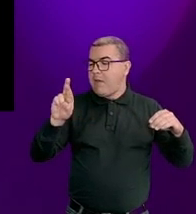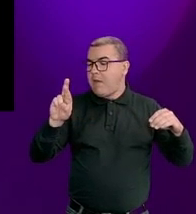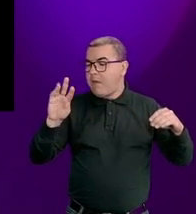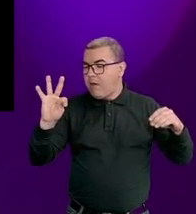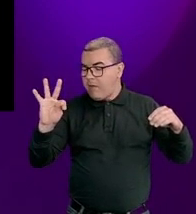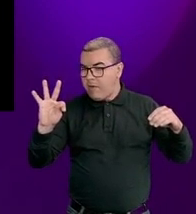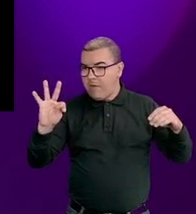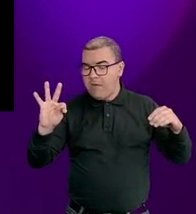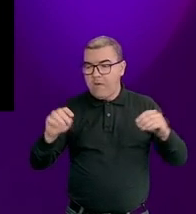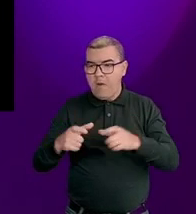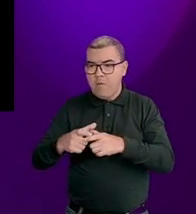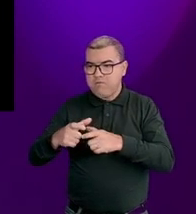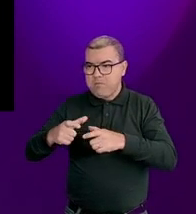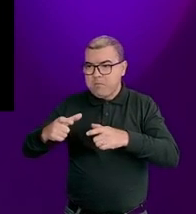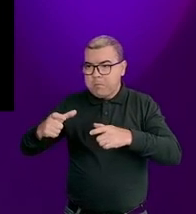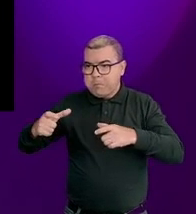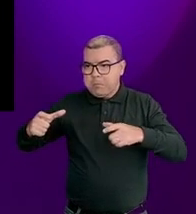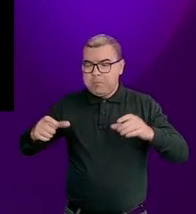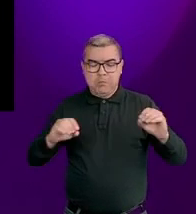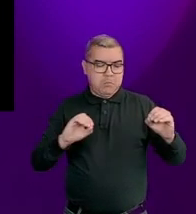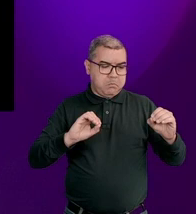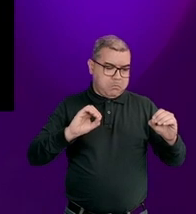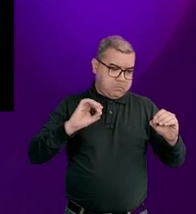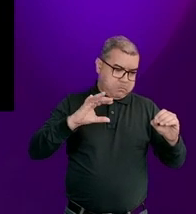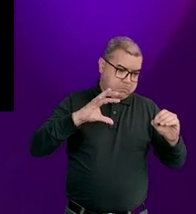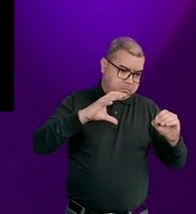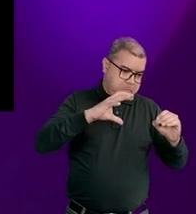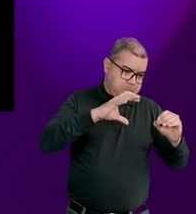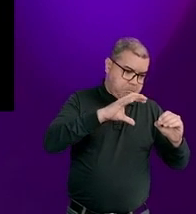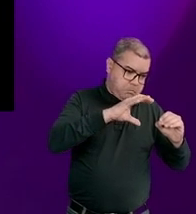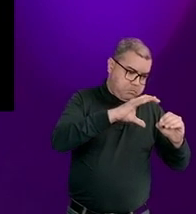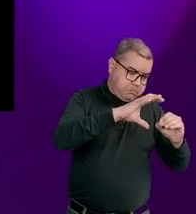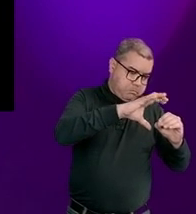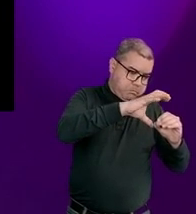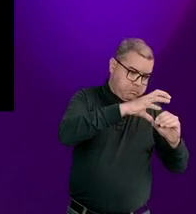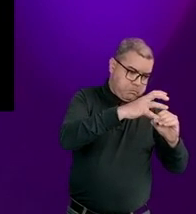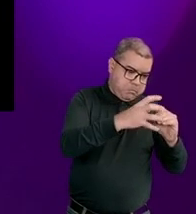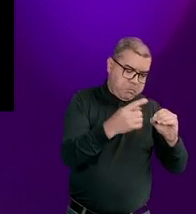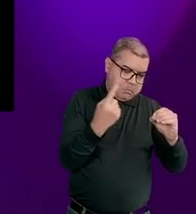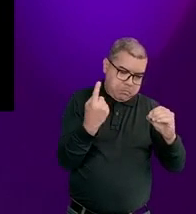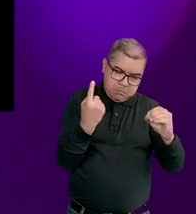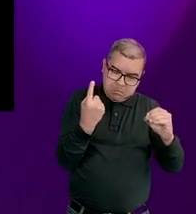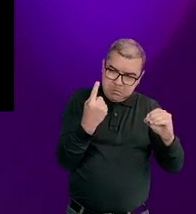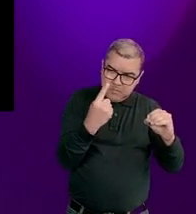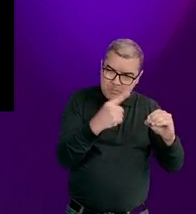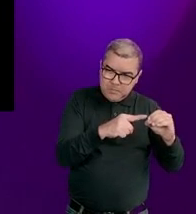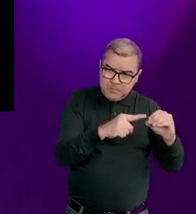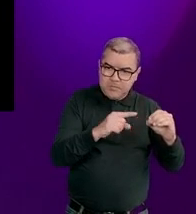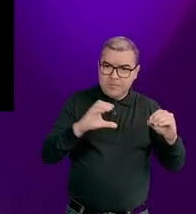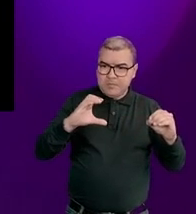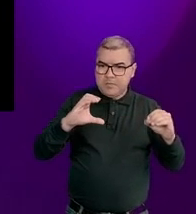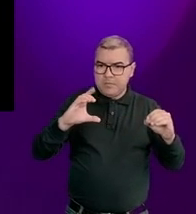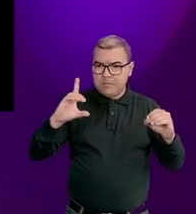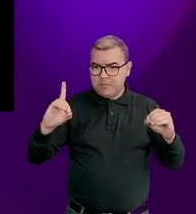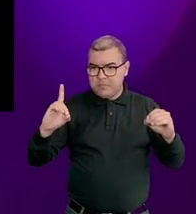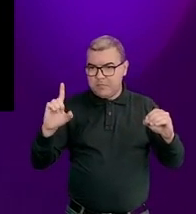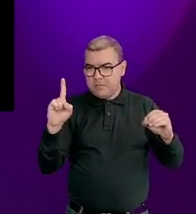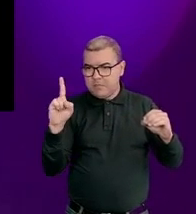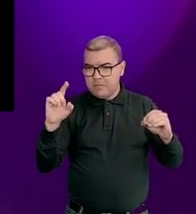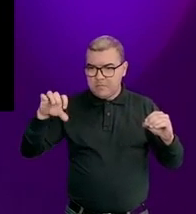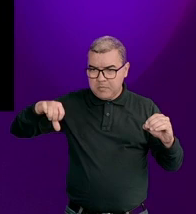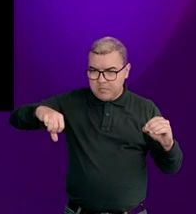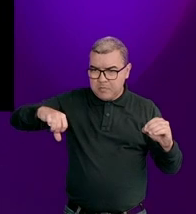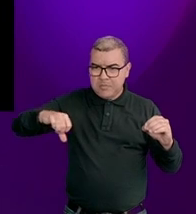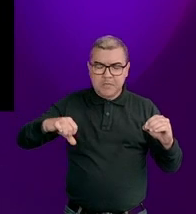esse linfócito T, esse CAR-T, ele vai se voltar especificamente contra o CD19, contra o BCMA e